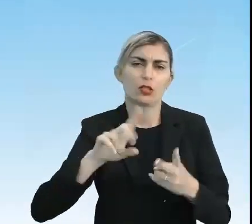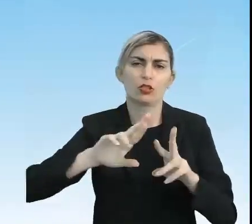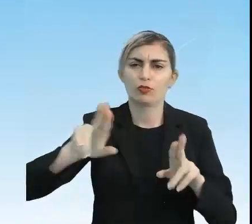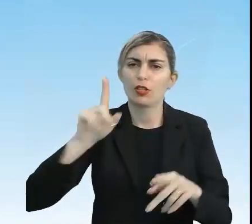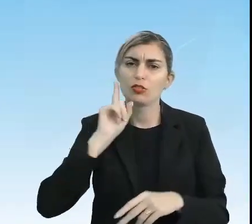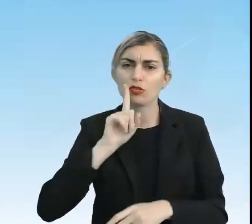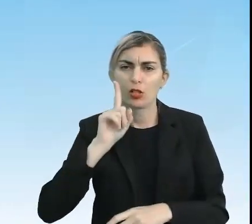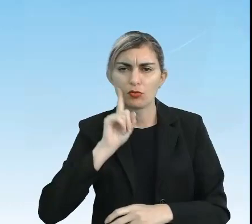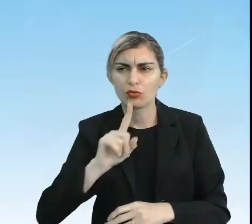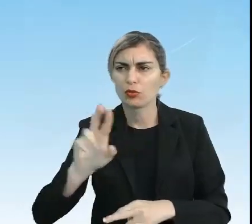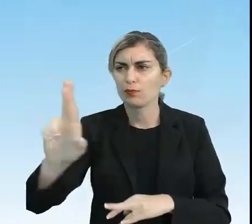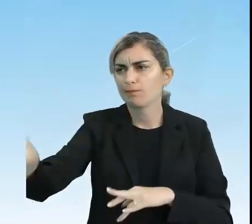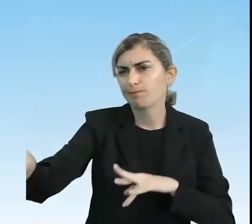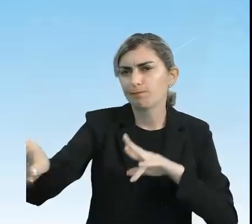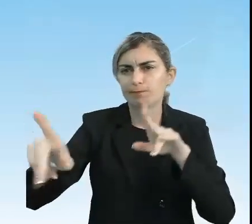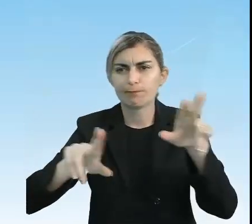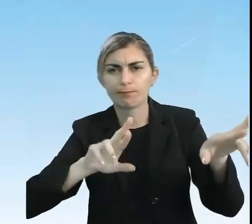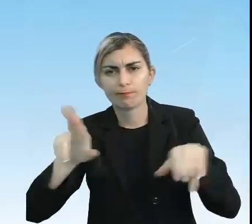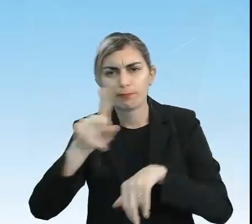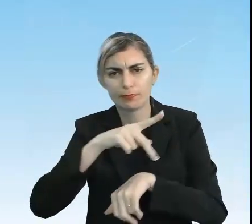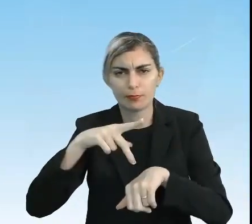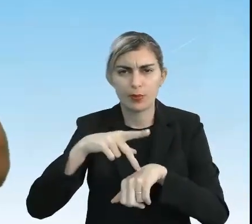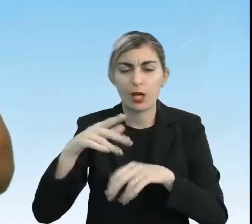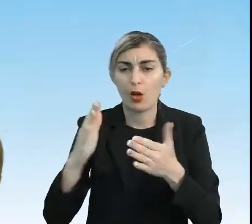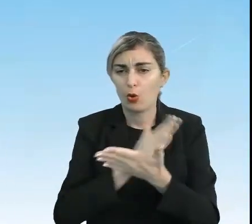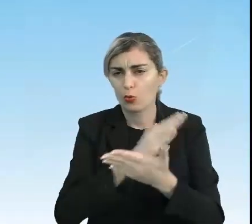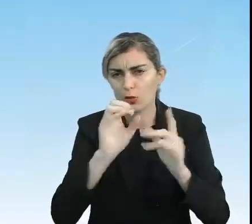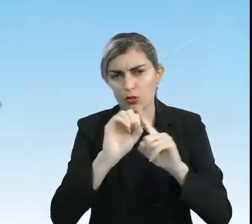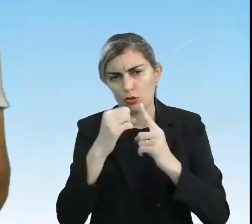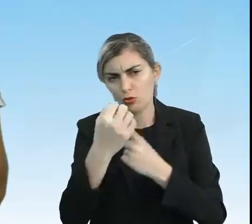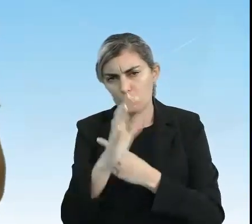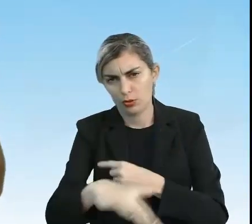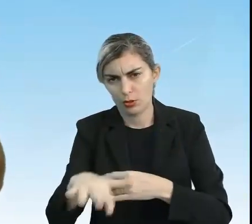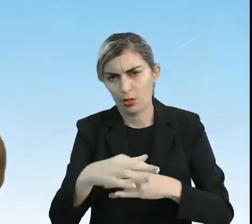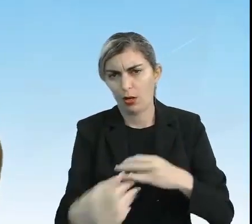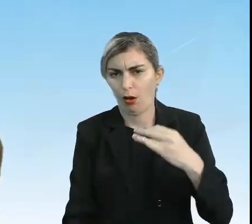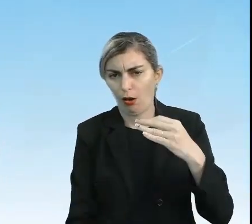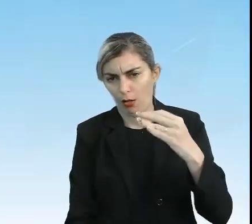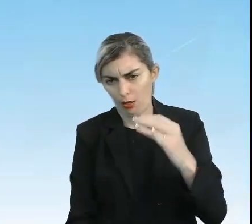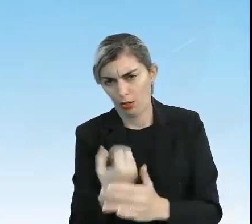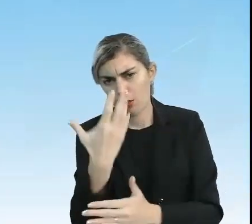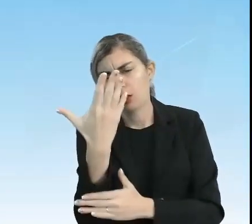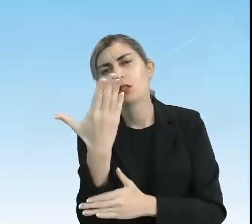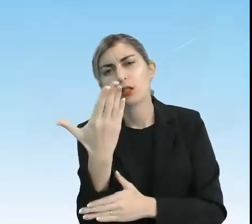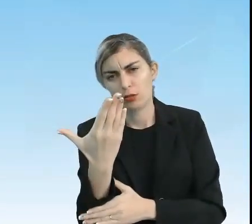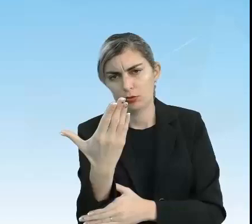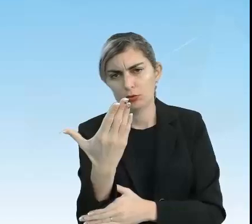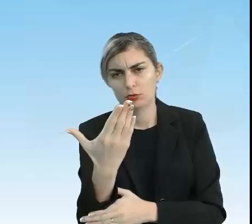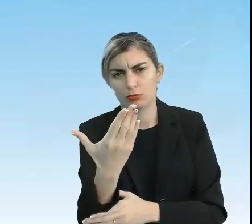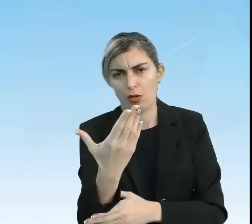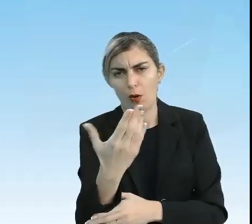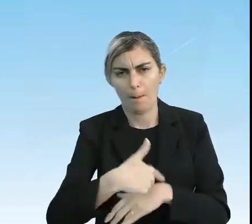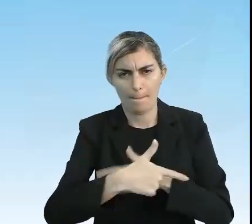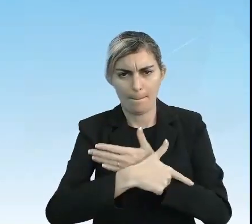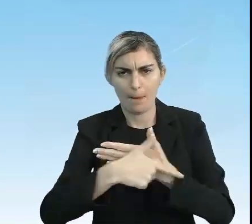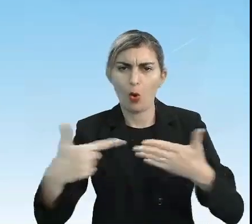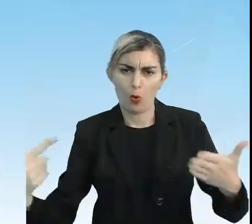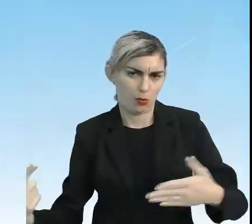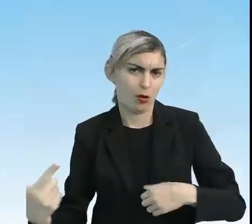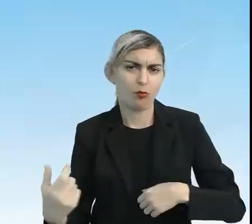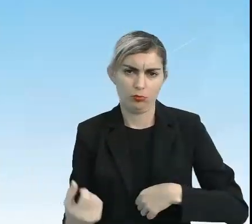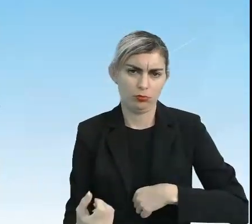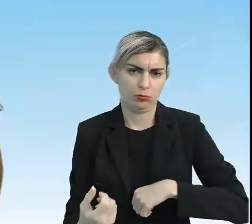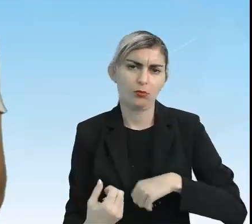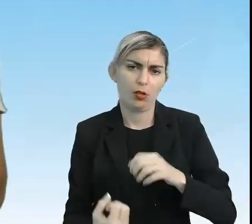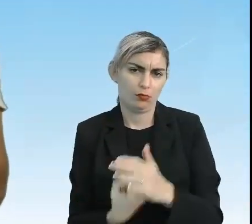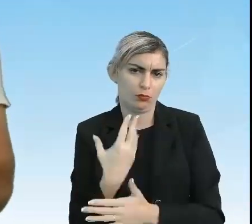mais ou menos isso, não é? Exatamente. Algumas sociedades, elas criam a sua forma de existir, a sua moralidade.